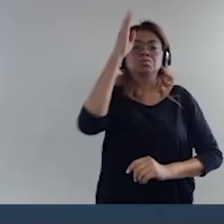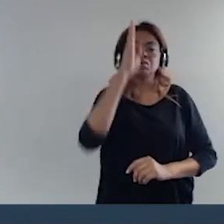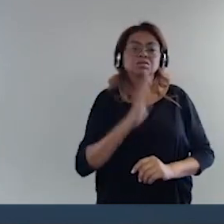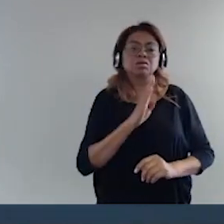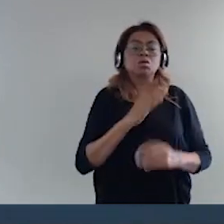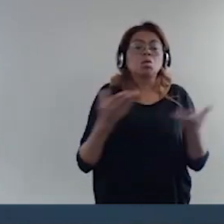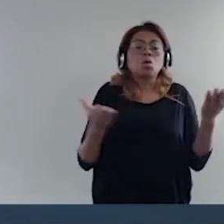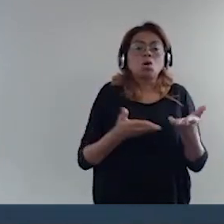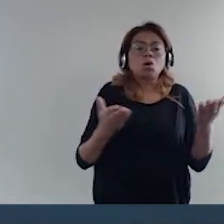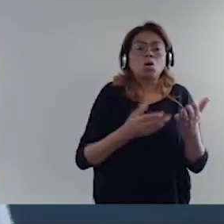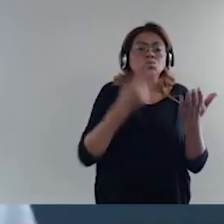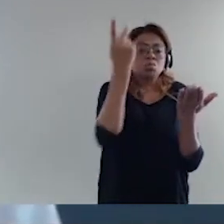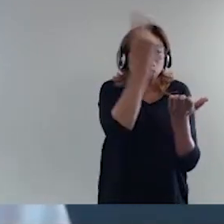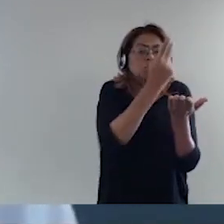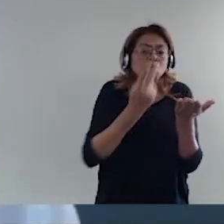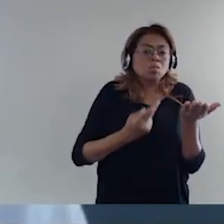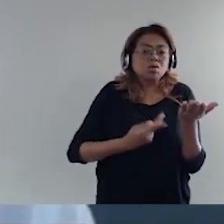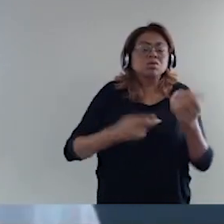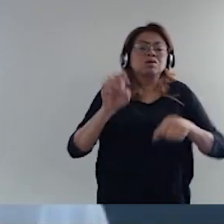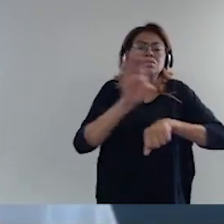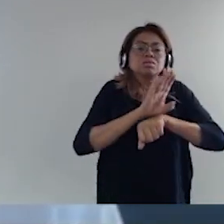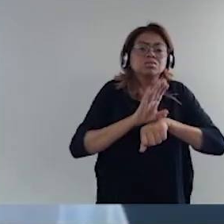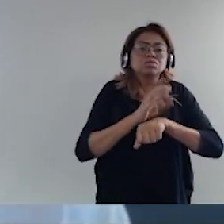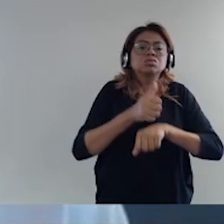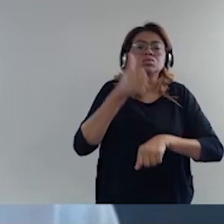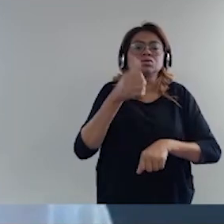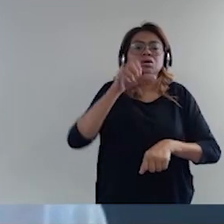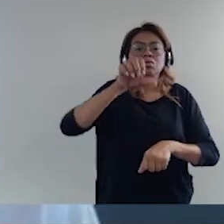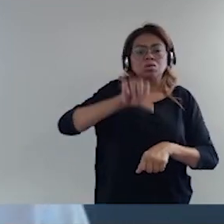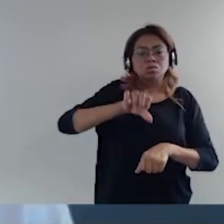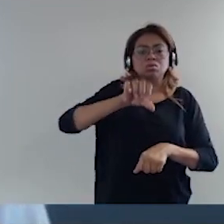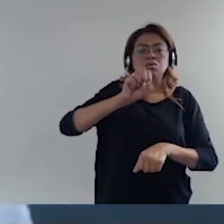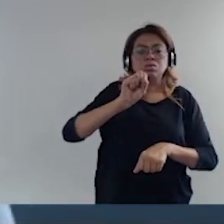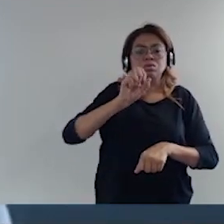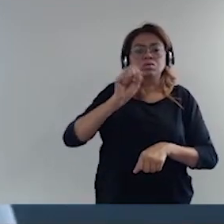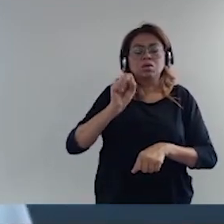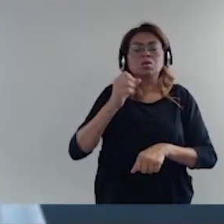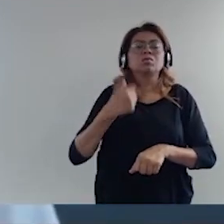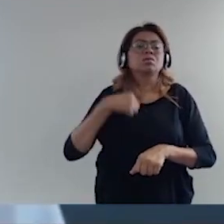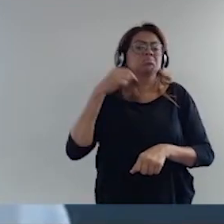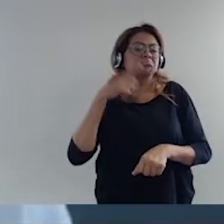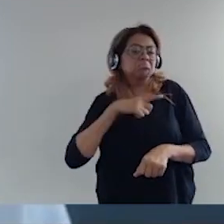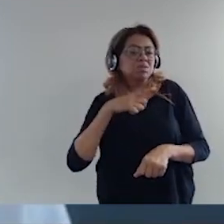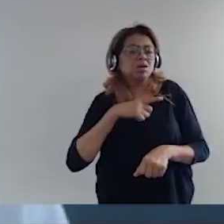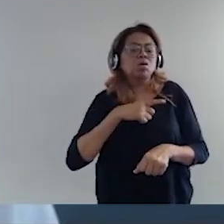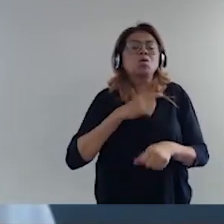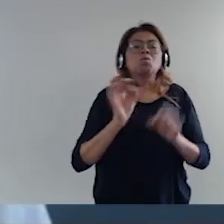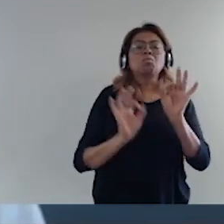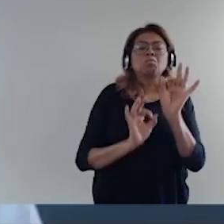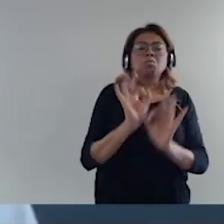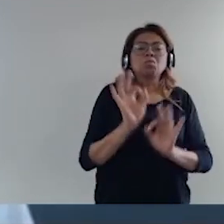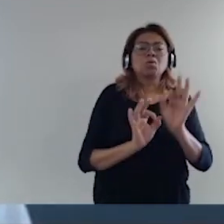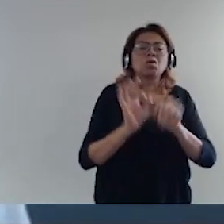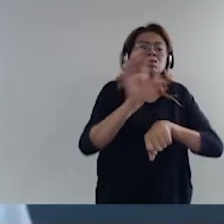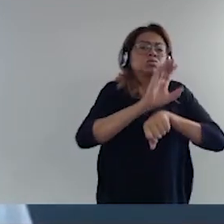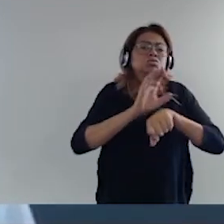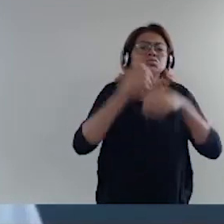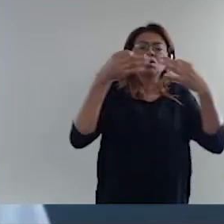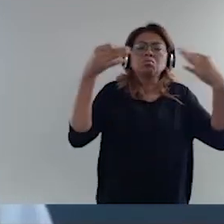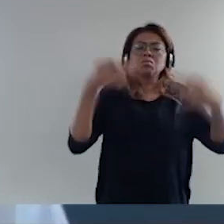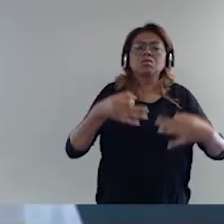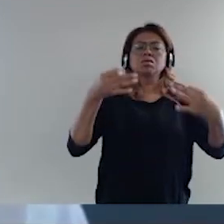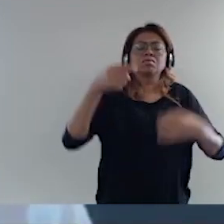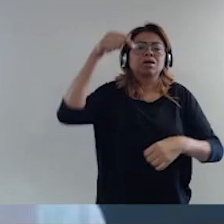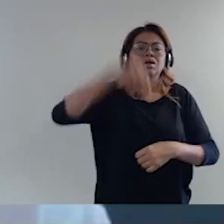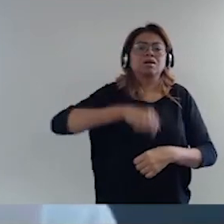deformaram o projeto constituinte de 88, que eu ainda tenho como o projeto adequado para esse